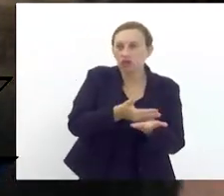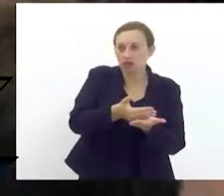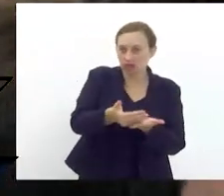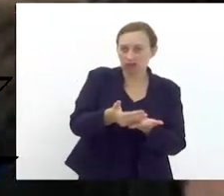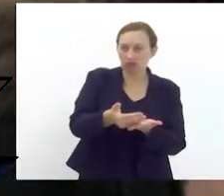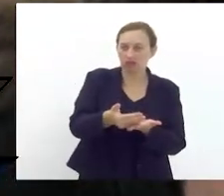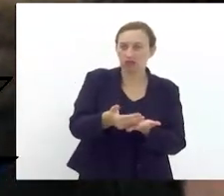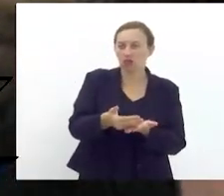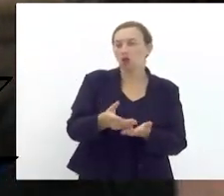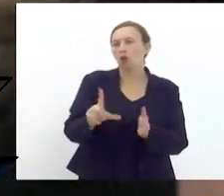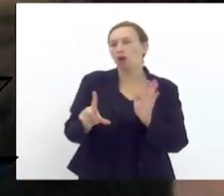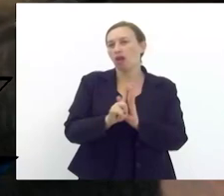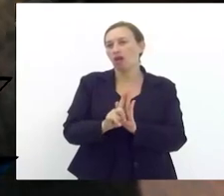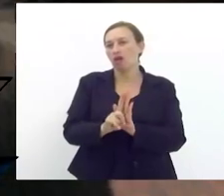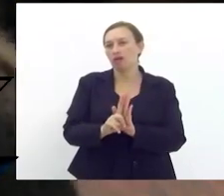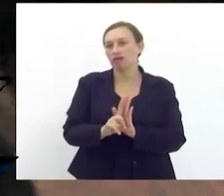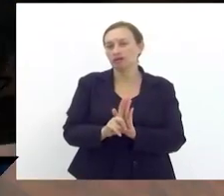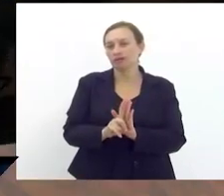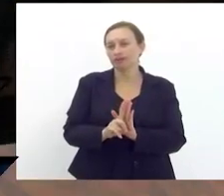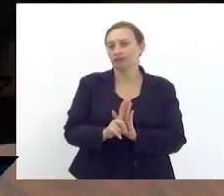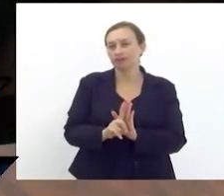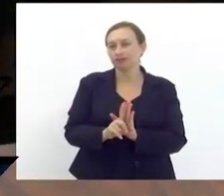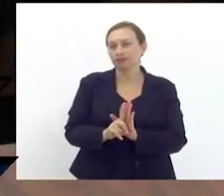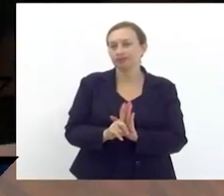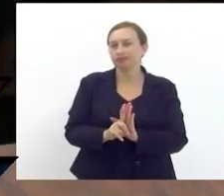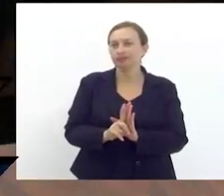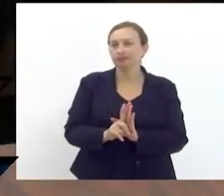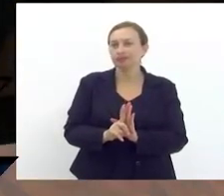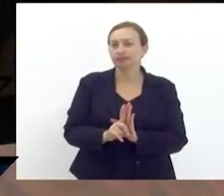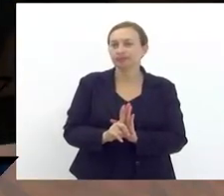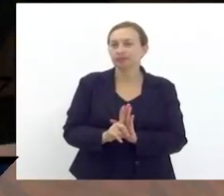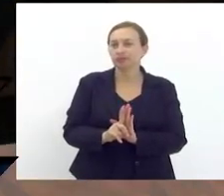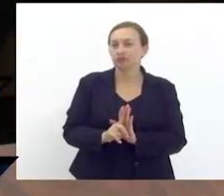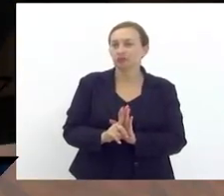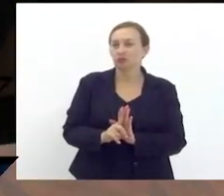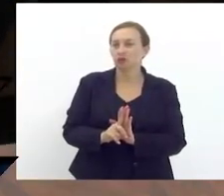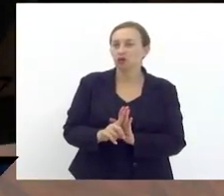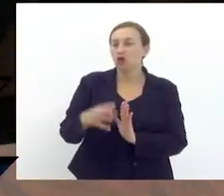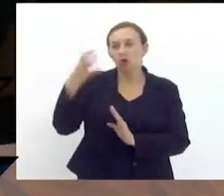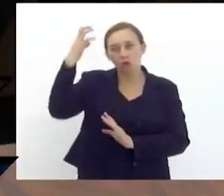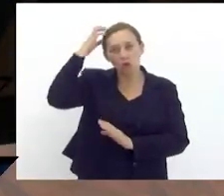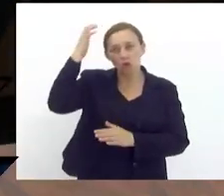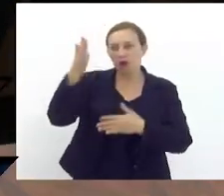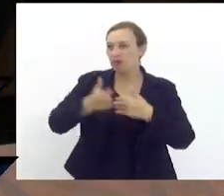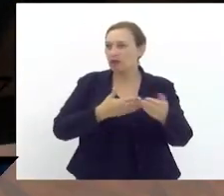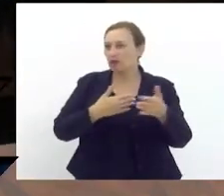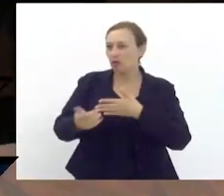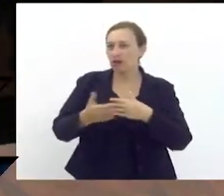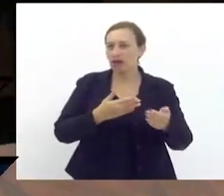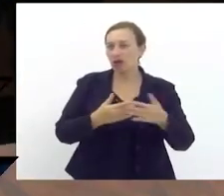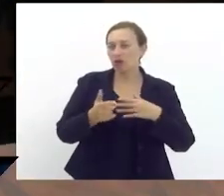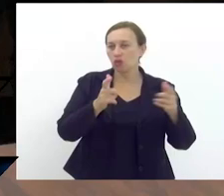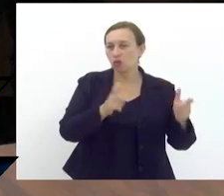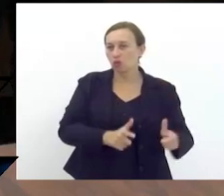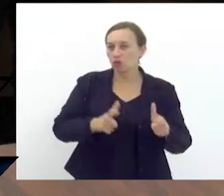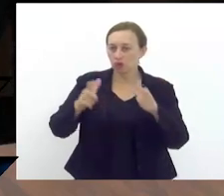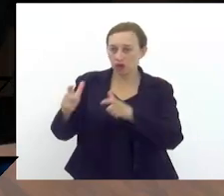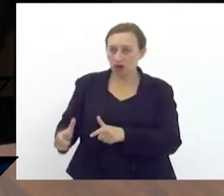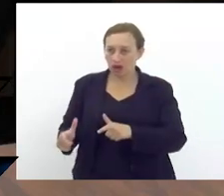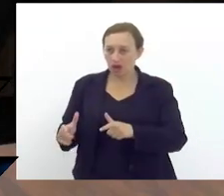numa lei que determina punição para qualquer estabelecimento que